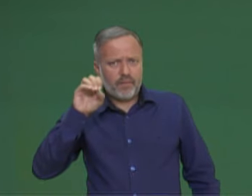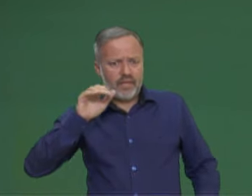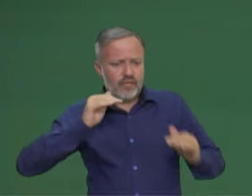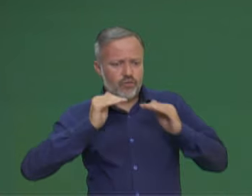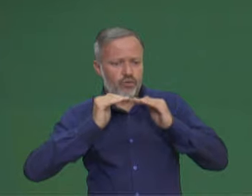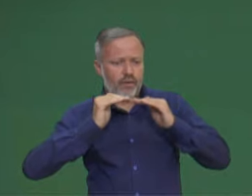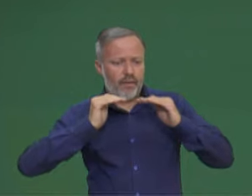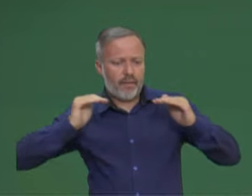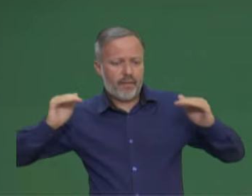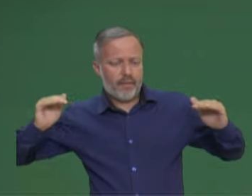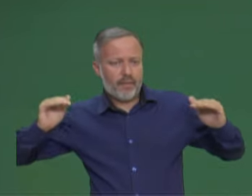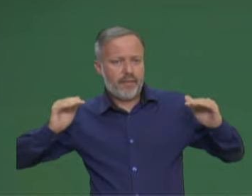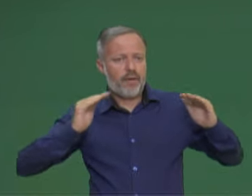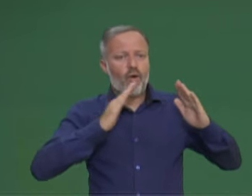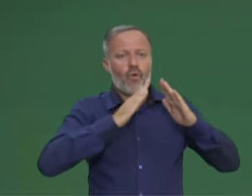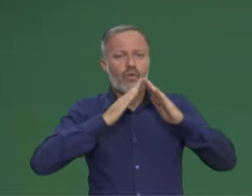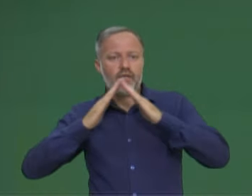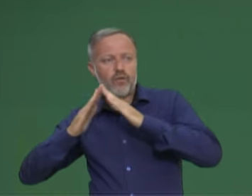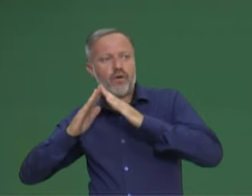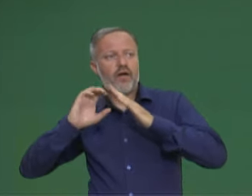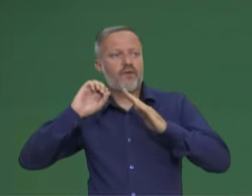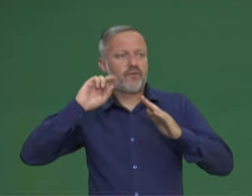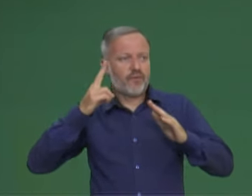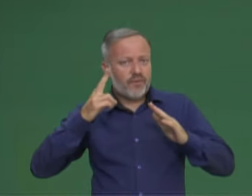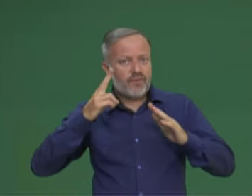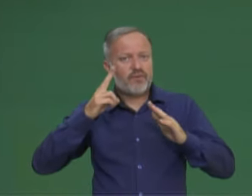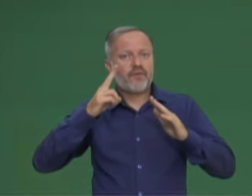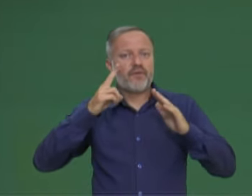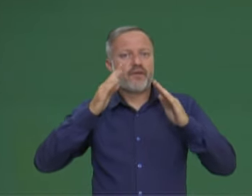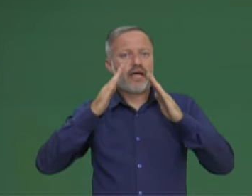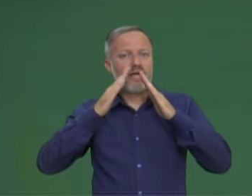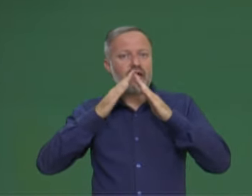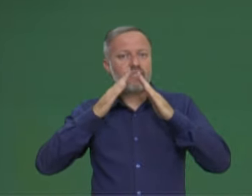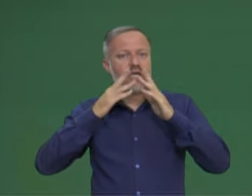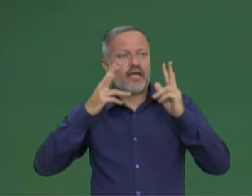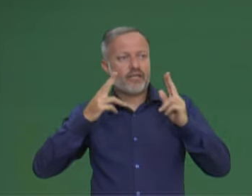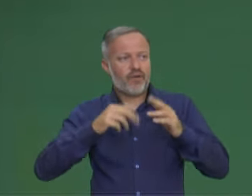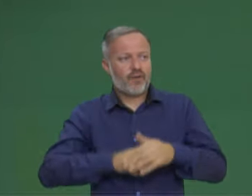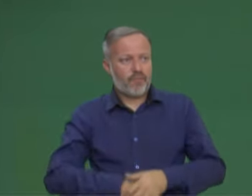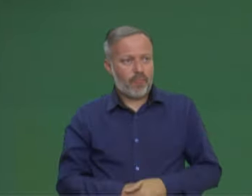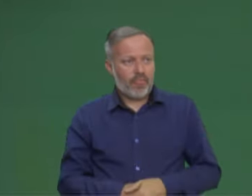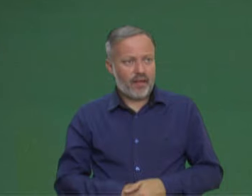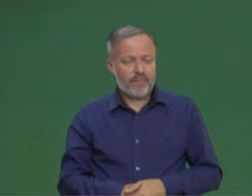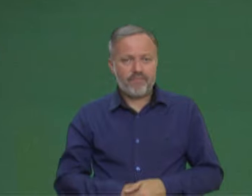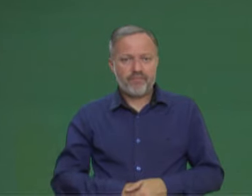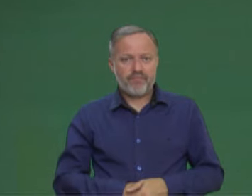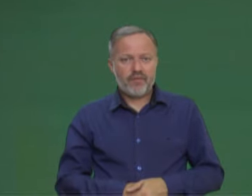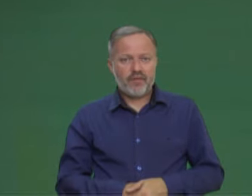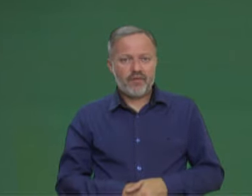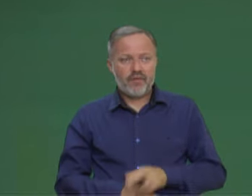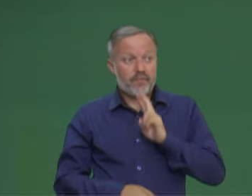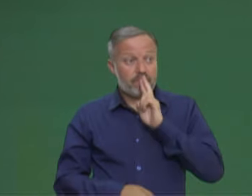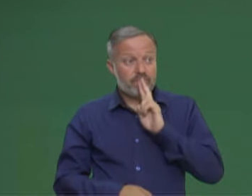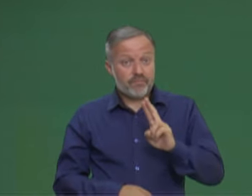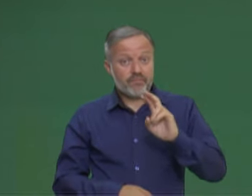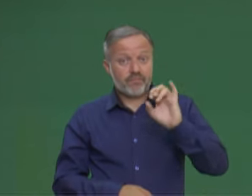andar, apartamento. O que vocês marcaram? Informal, certo? Porque eu tenho o